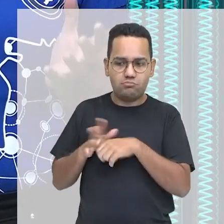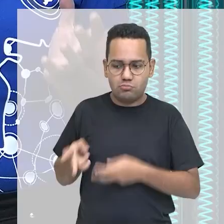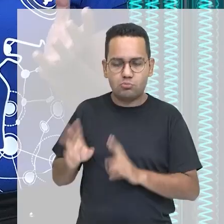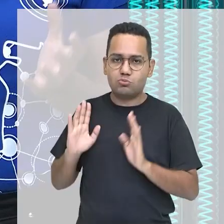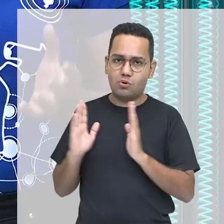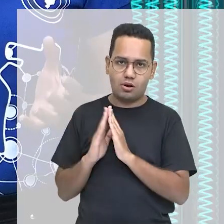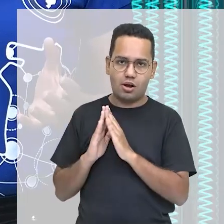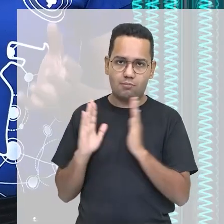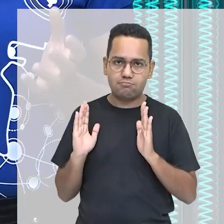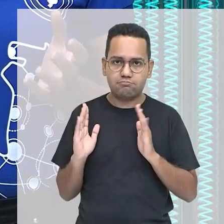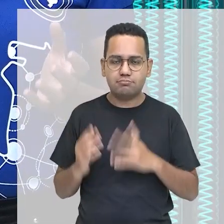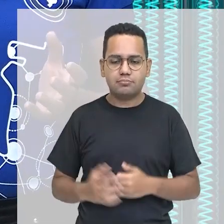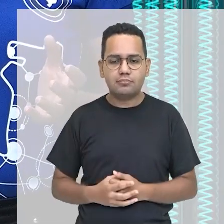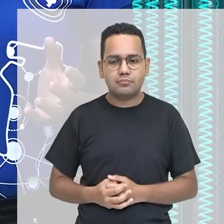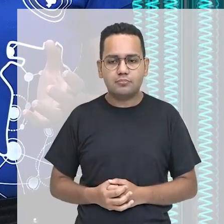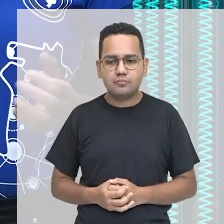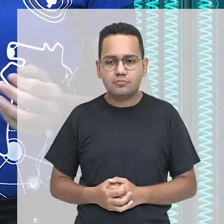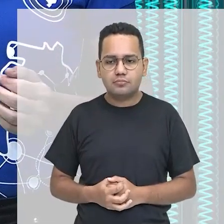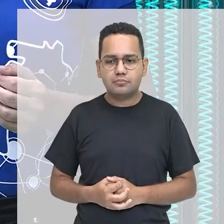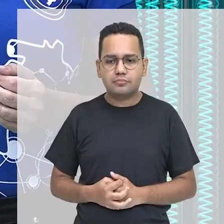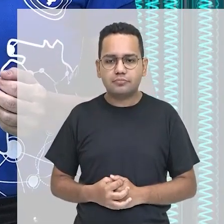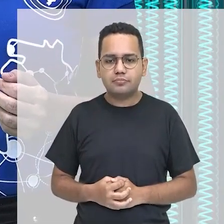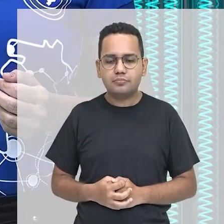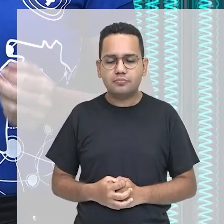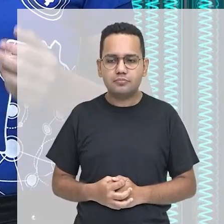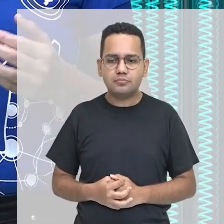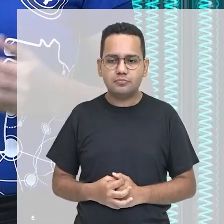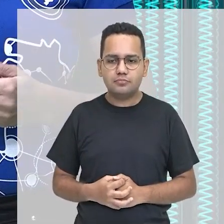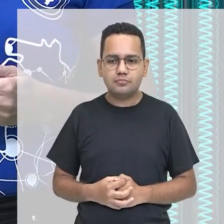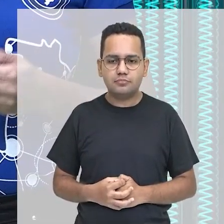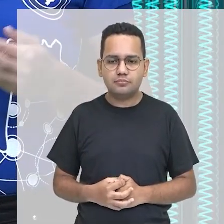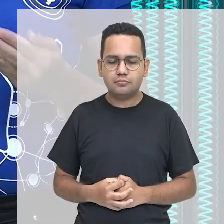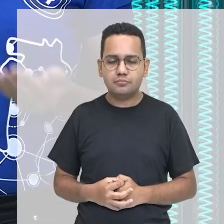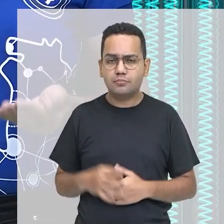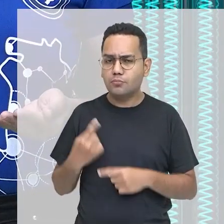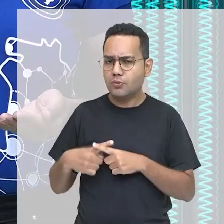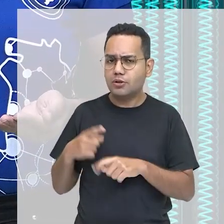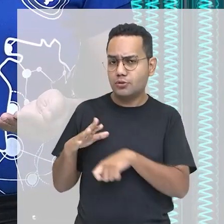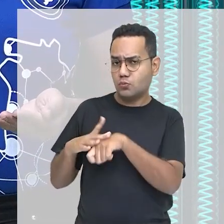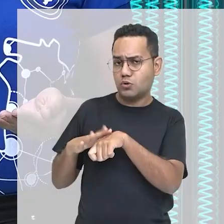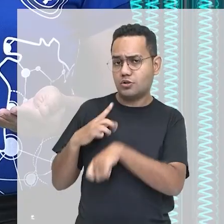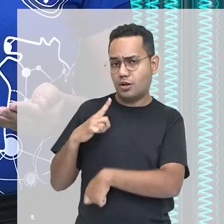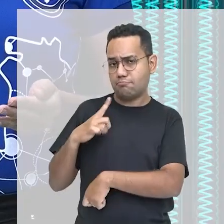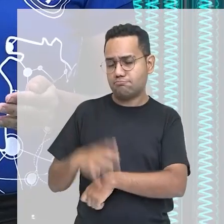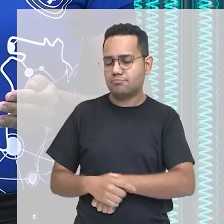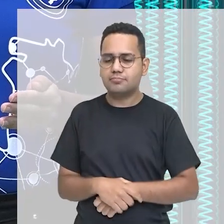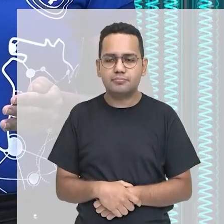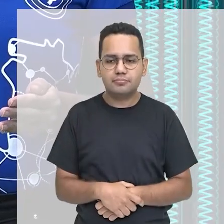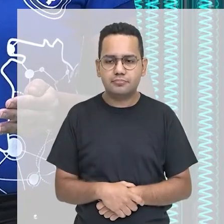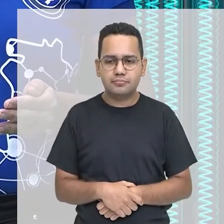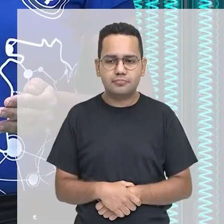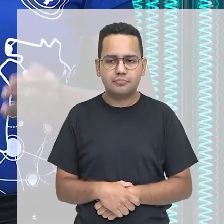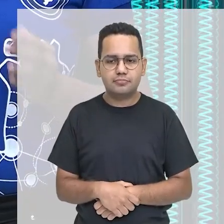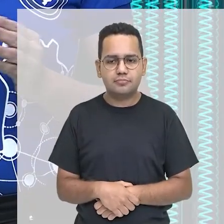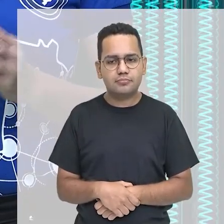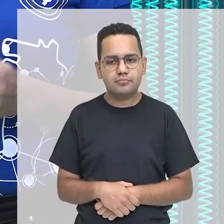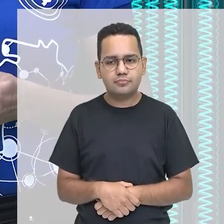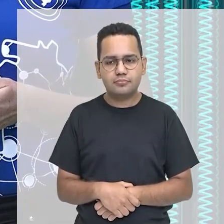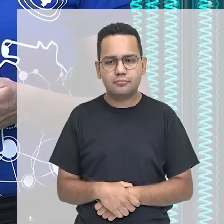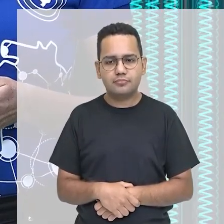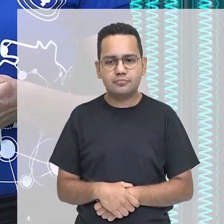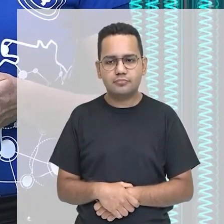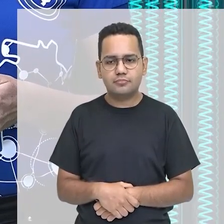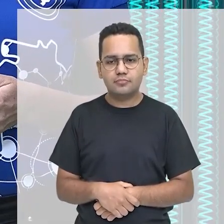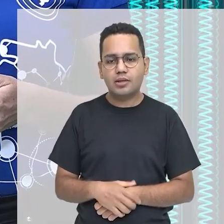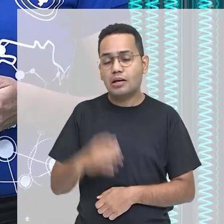dela ter permanecido em casa, porque ela estava doente. Então, esses foram alguns